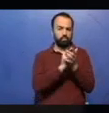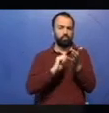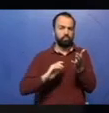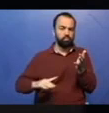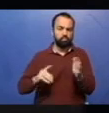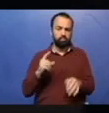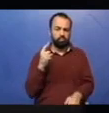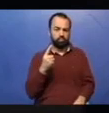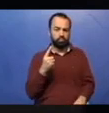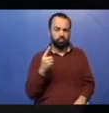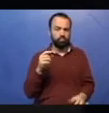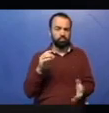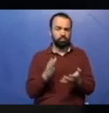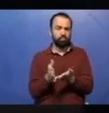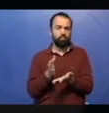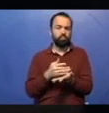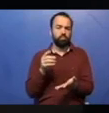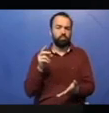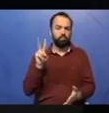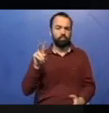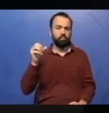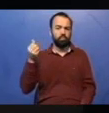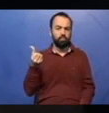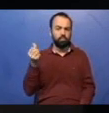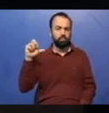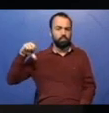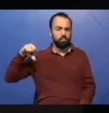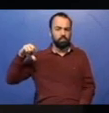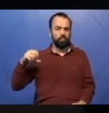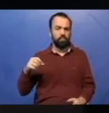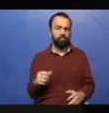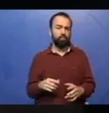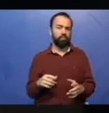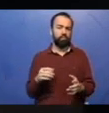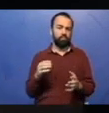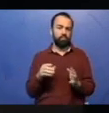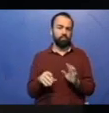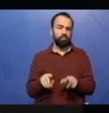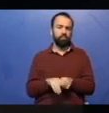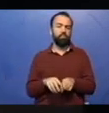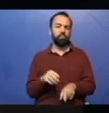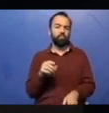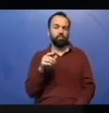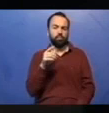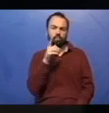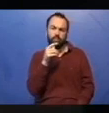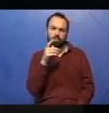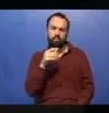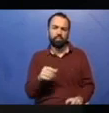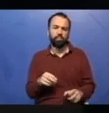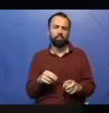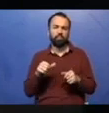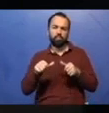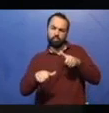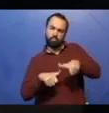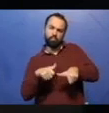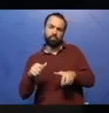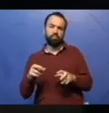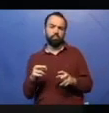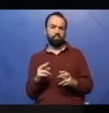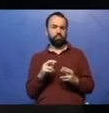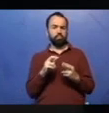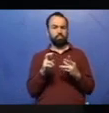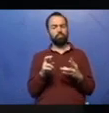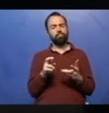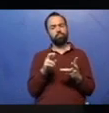página 269, a água, e as mudanças de seus estados físicos, que vocês vão poder acompanhar